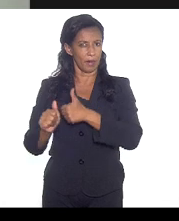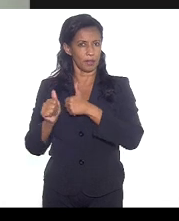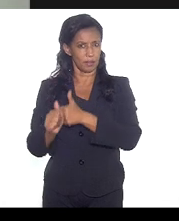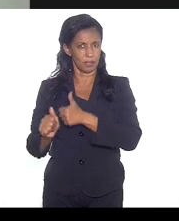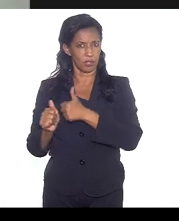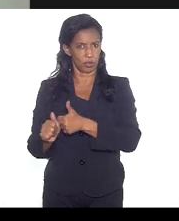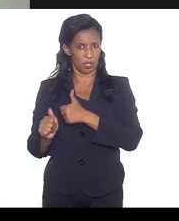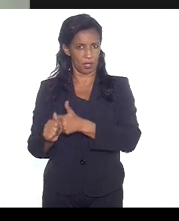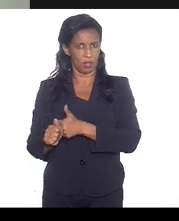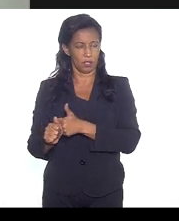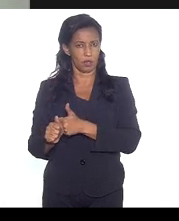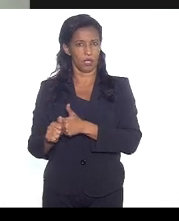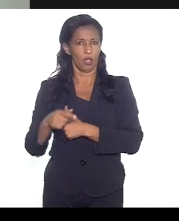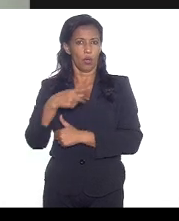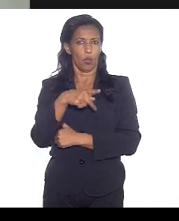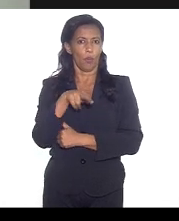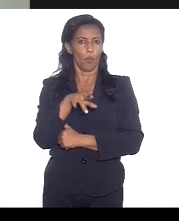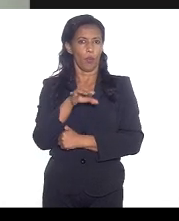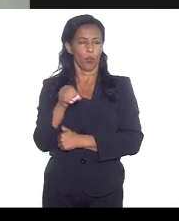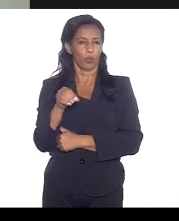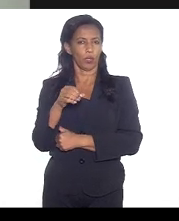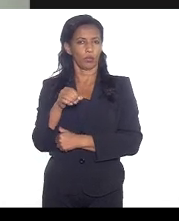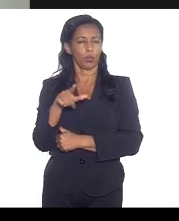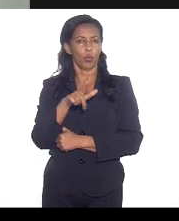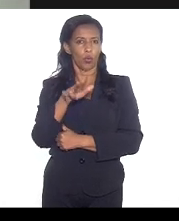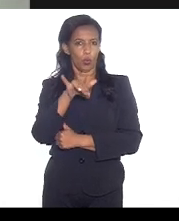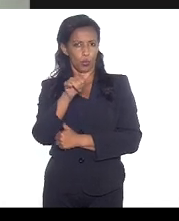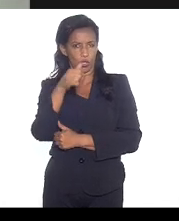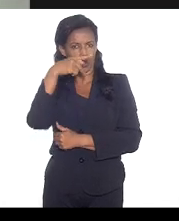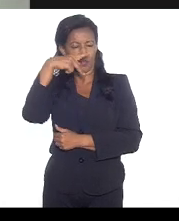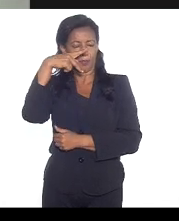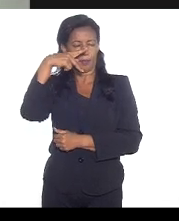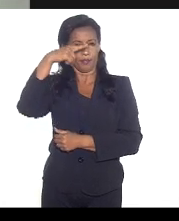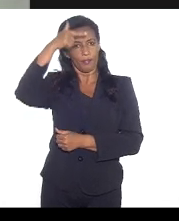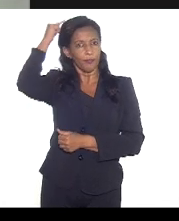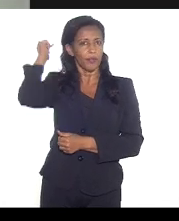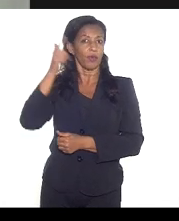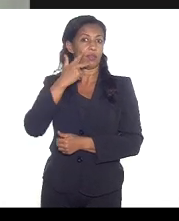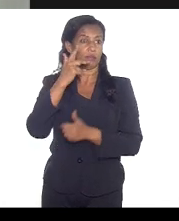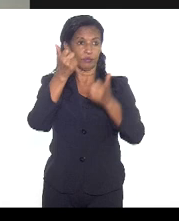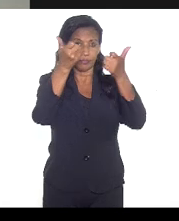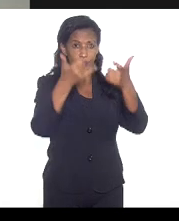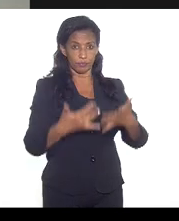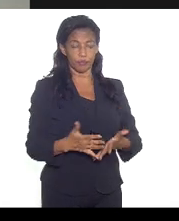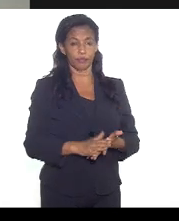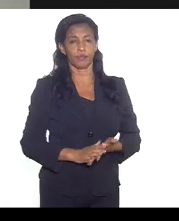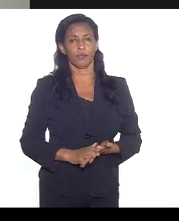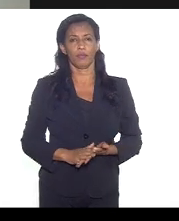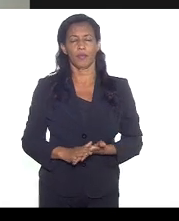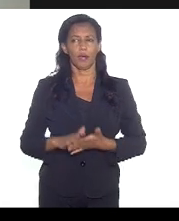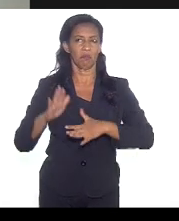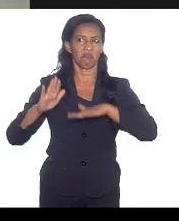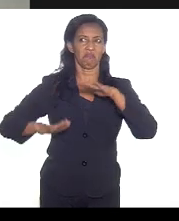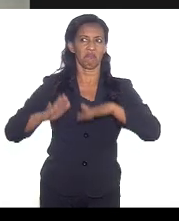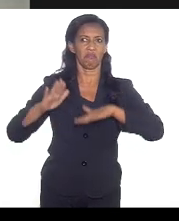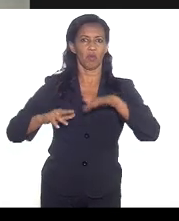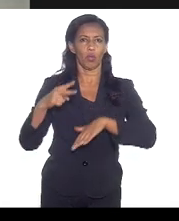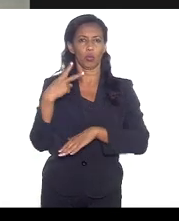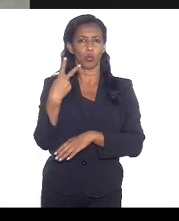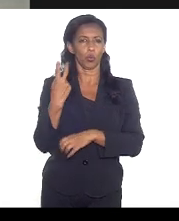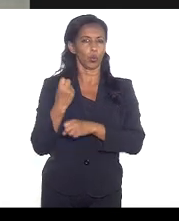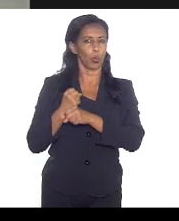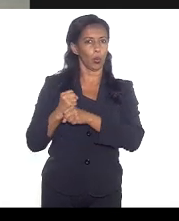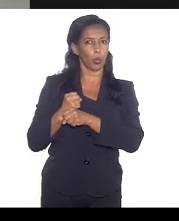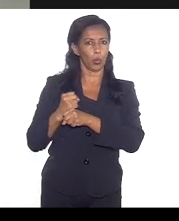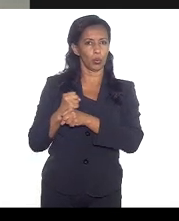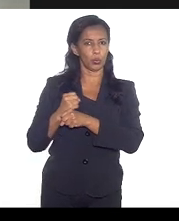persistência, como o procurador Luiz Cláudio falou. Tá? Foram pelo menos uns 2 anos